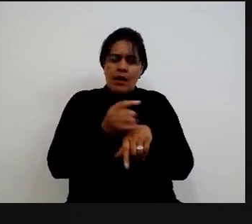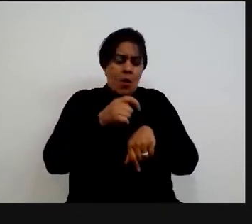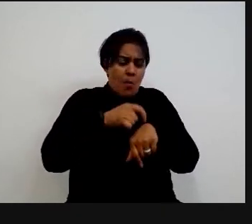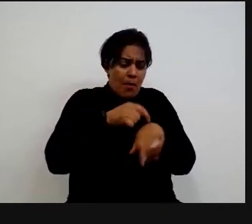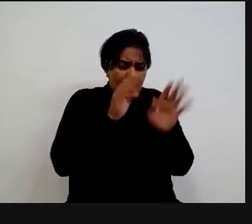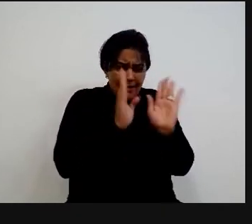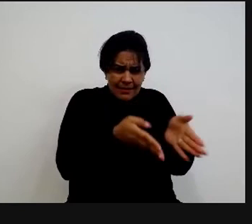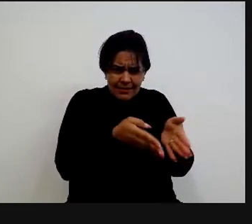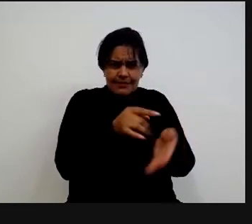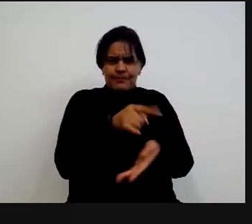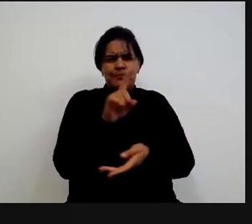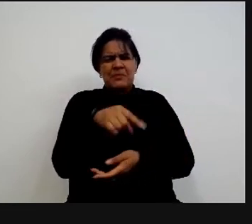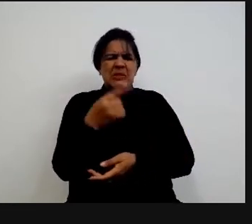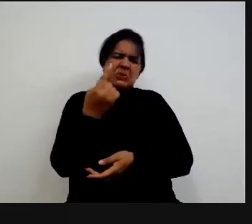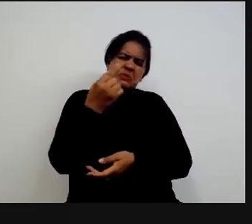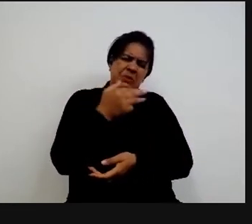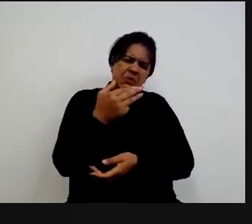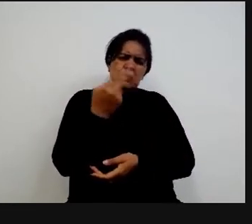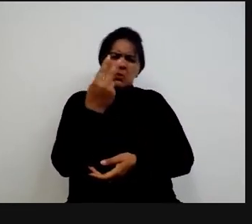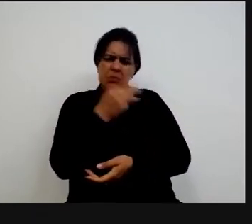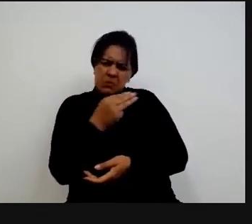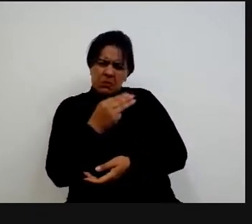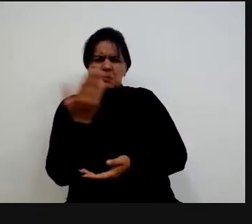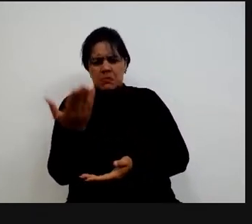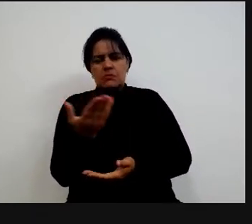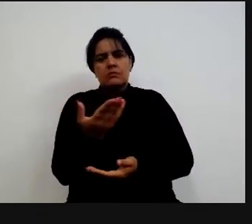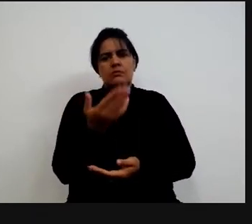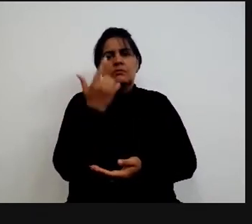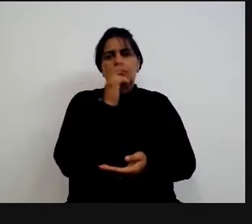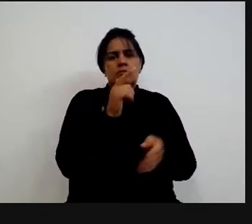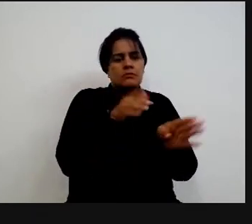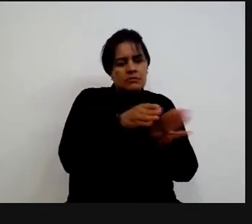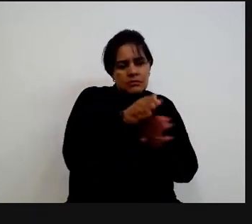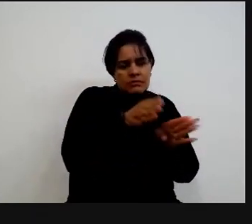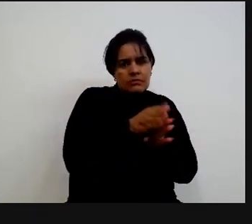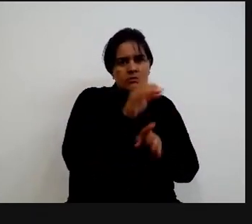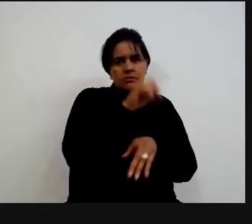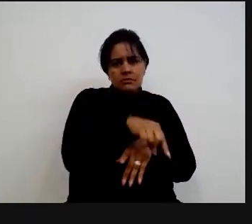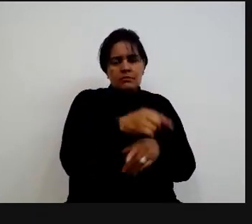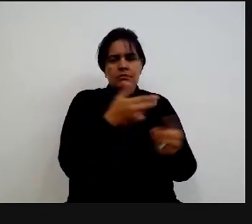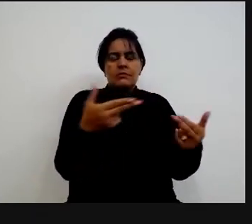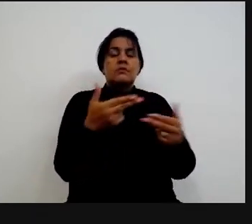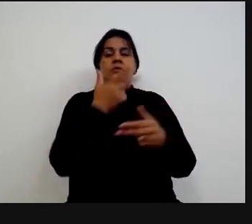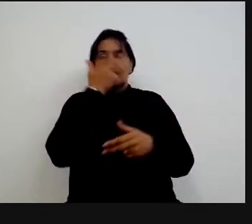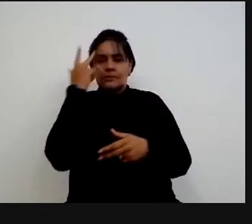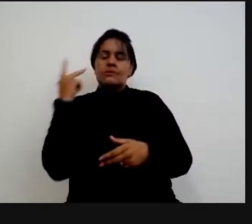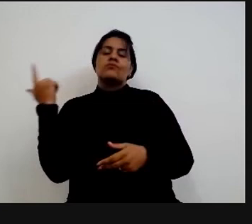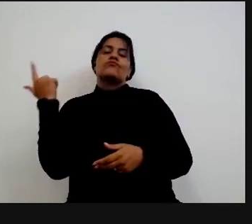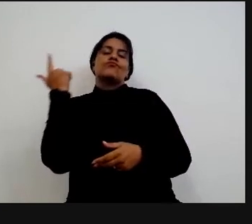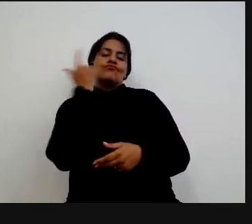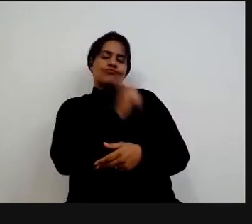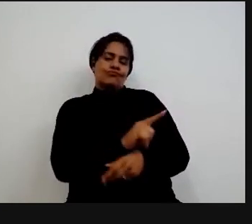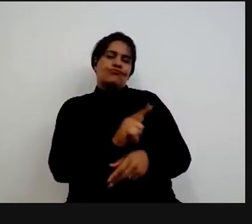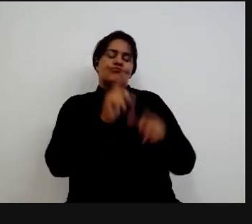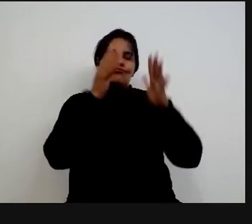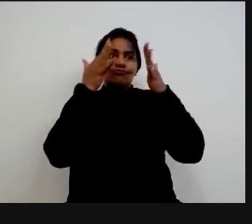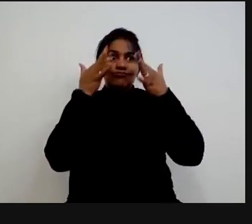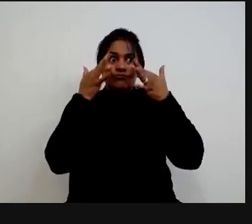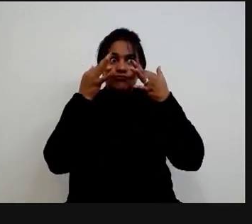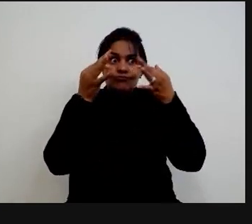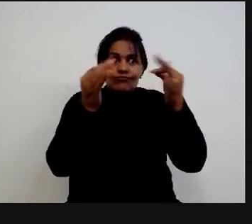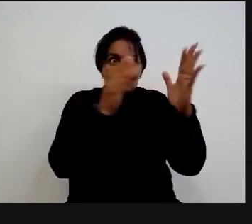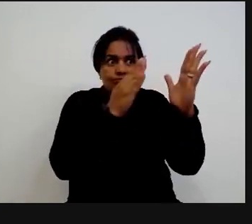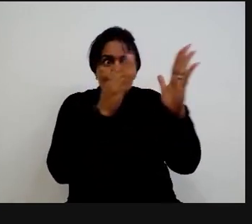que são coisas assim de 1, 2 minutos que orientam o procedimento e as pessoas conseguem ter mais atenção do que